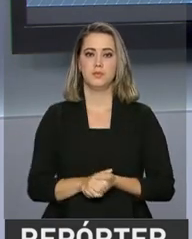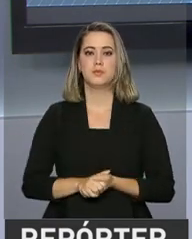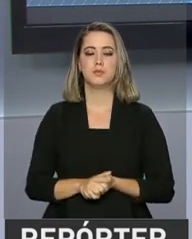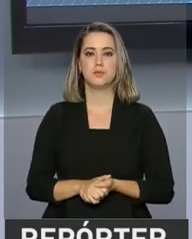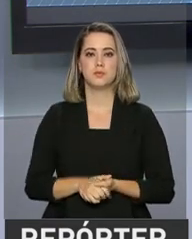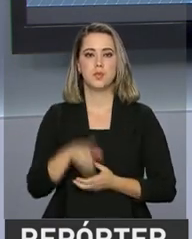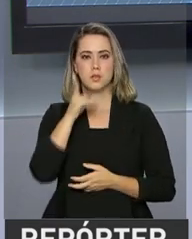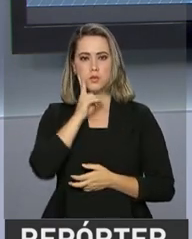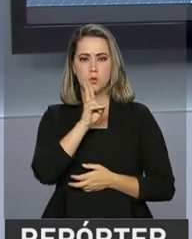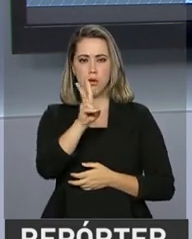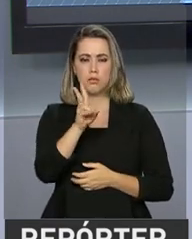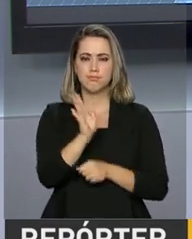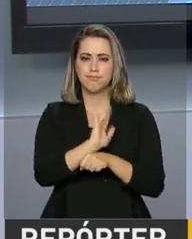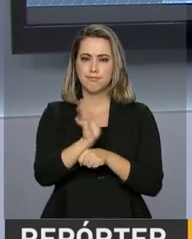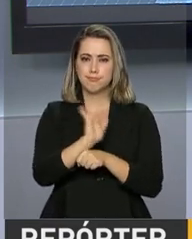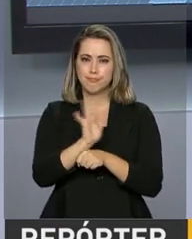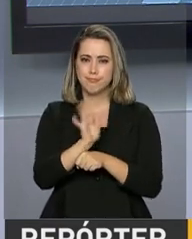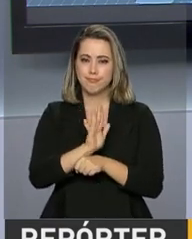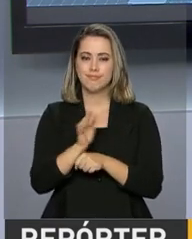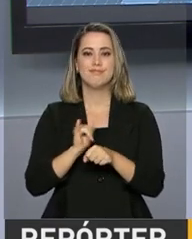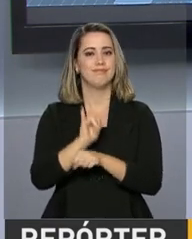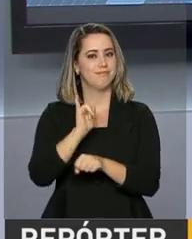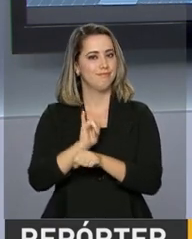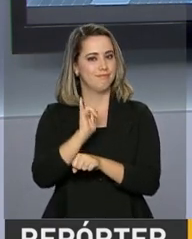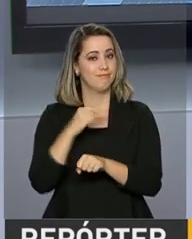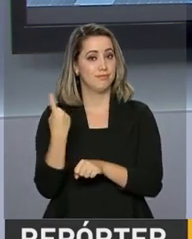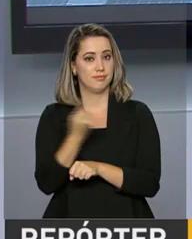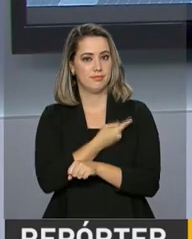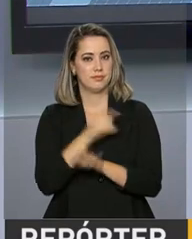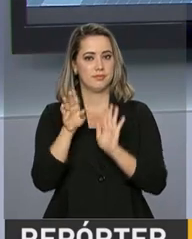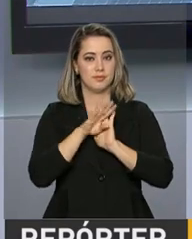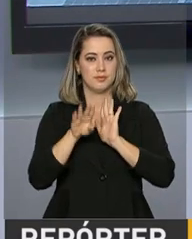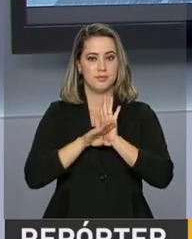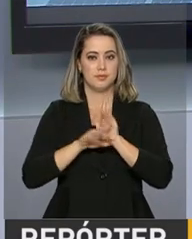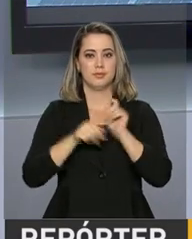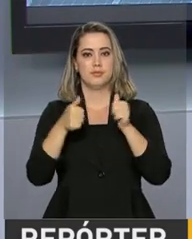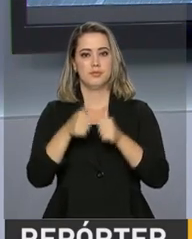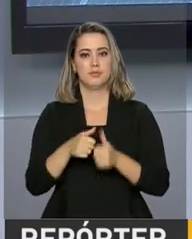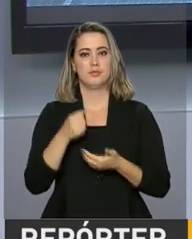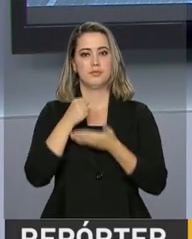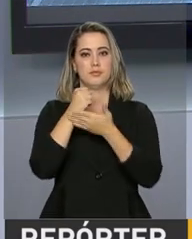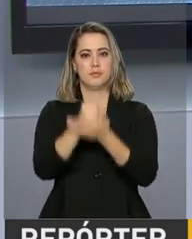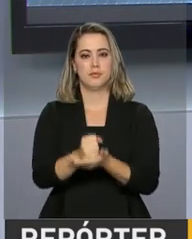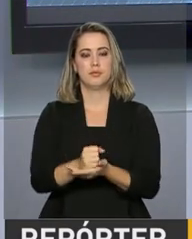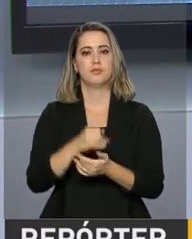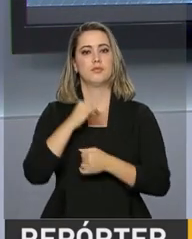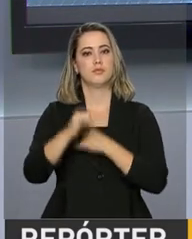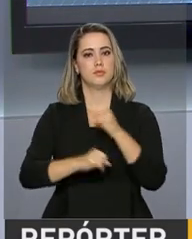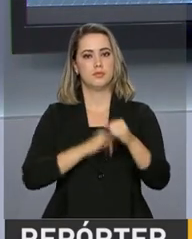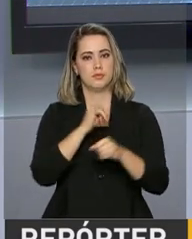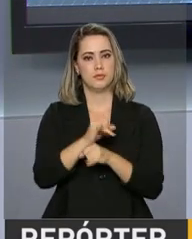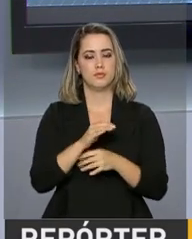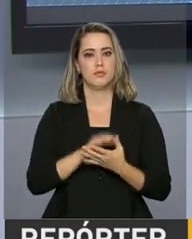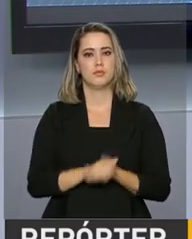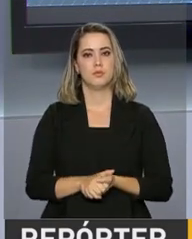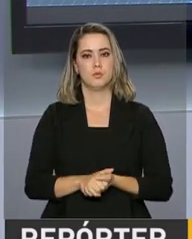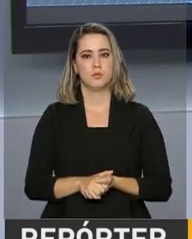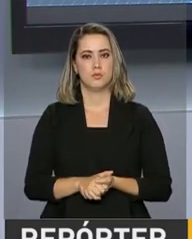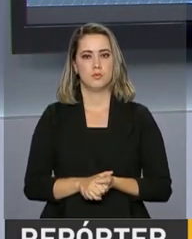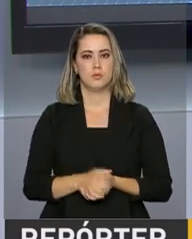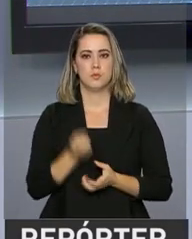NBR reveja as reportagens no YouTube e toda a programação também disponível em nossa página na